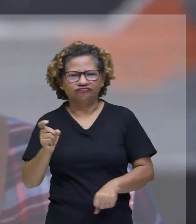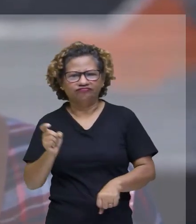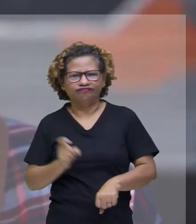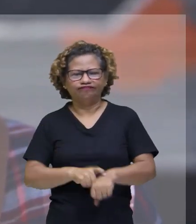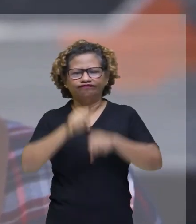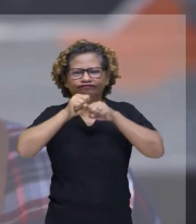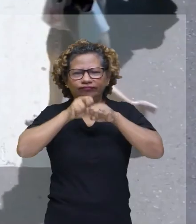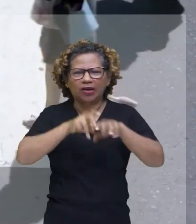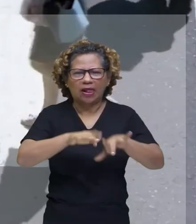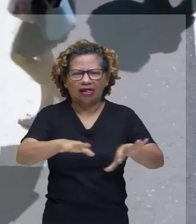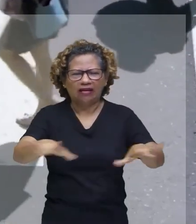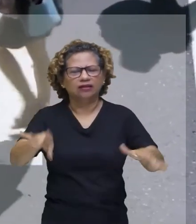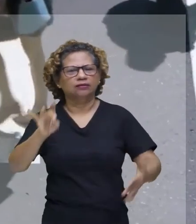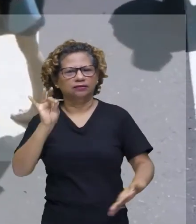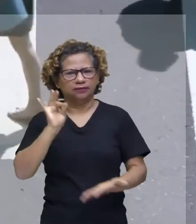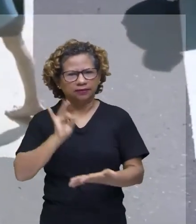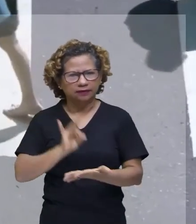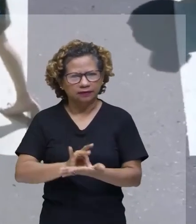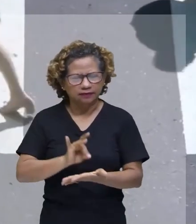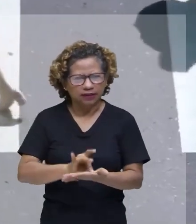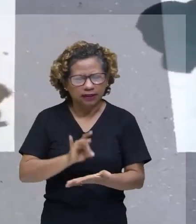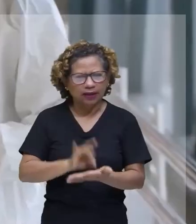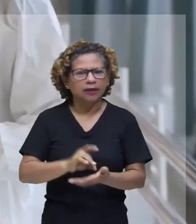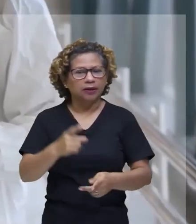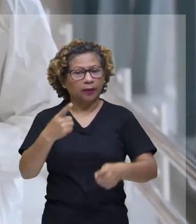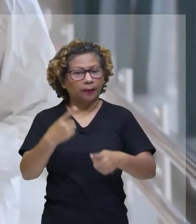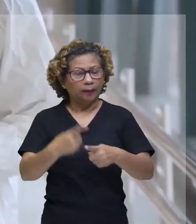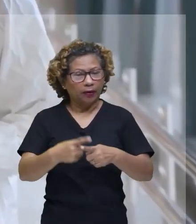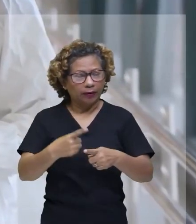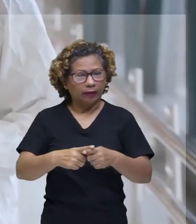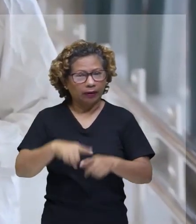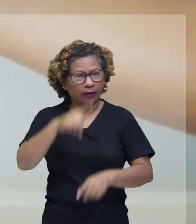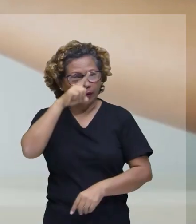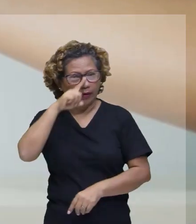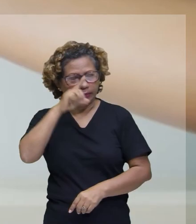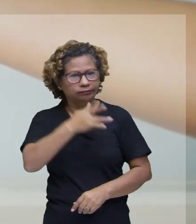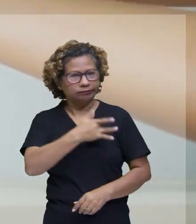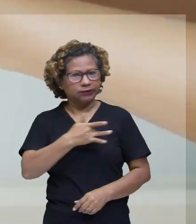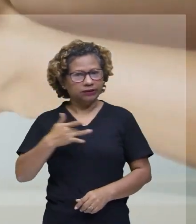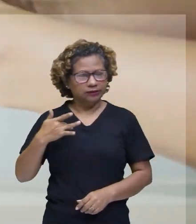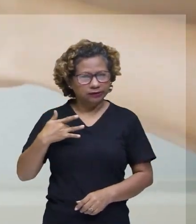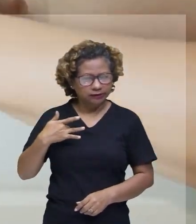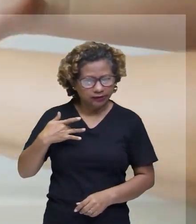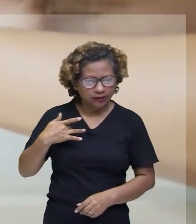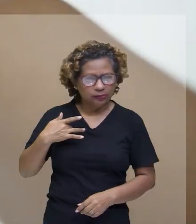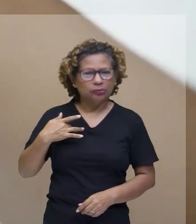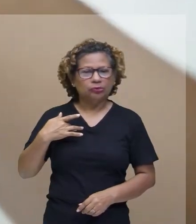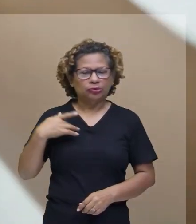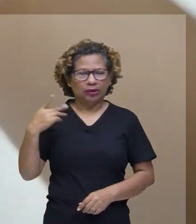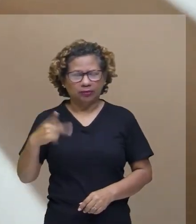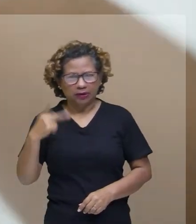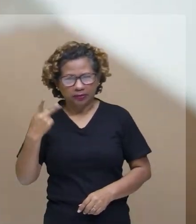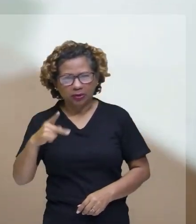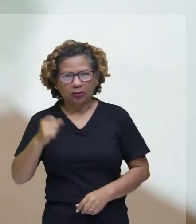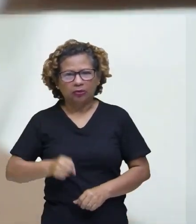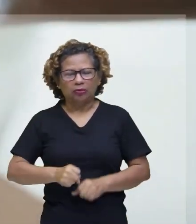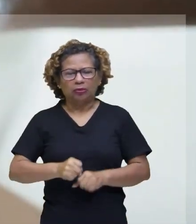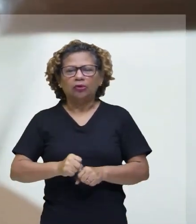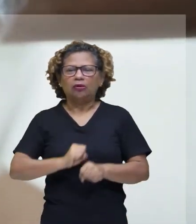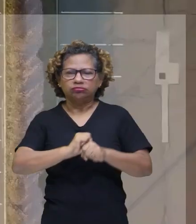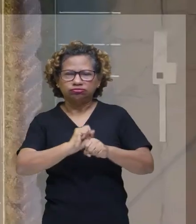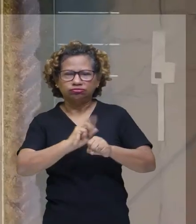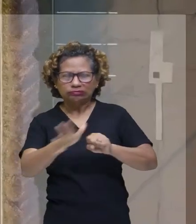uma grande verdade. Isso porque, além dos riscos para a saúde pública, o surto do novo coronavírus trouxe